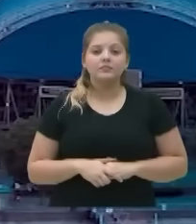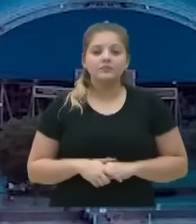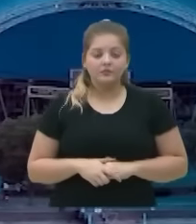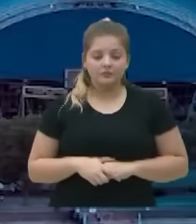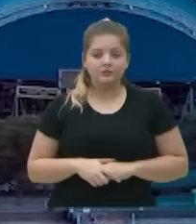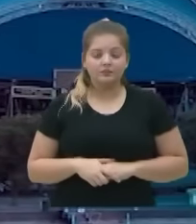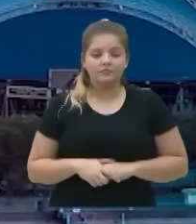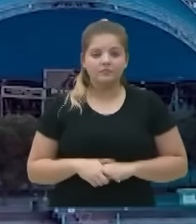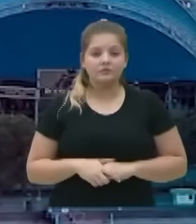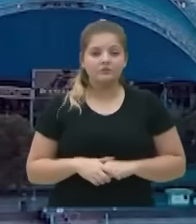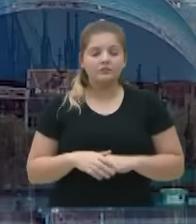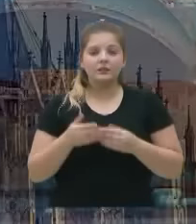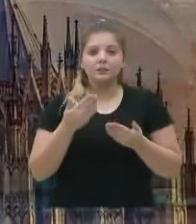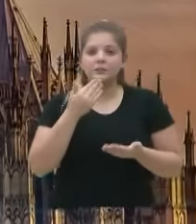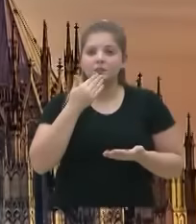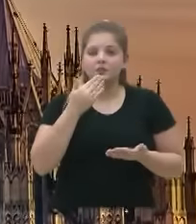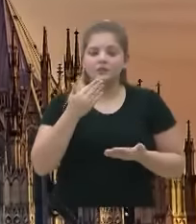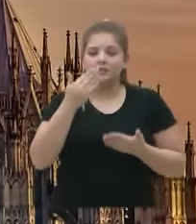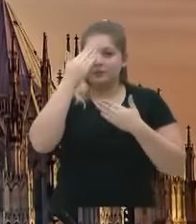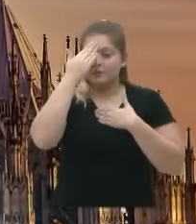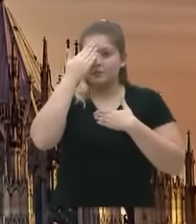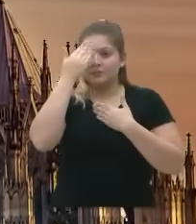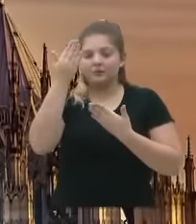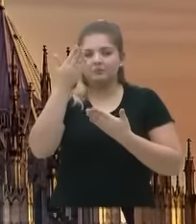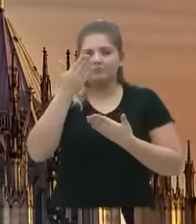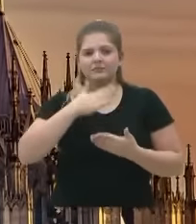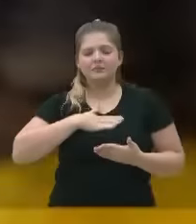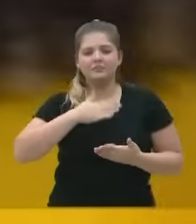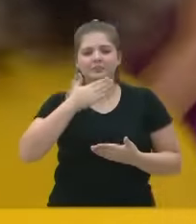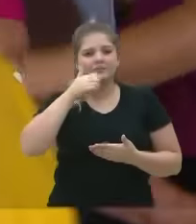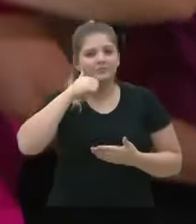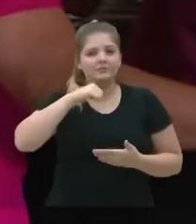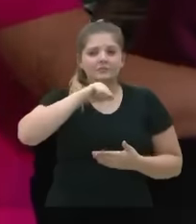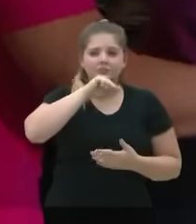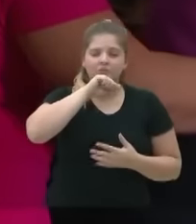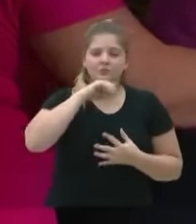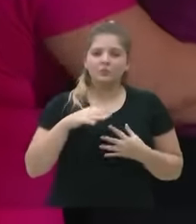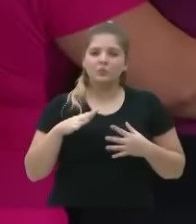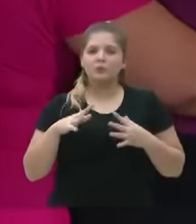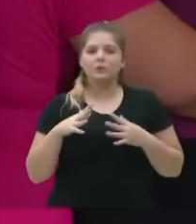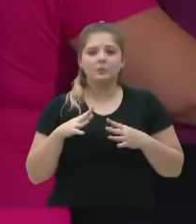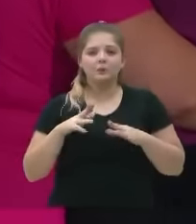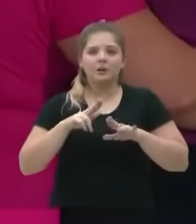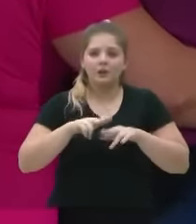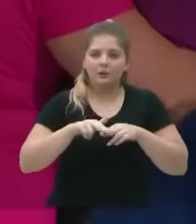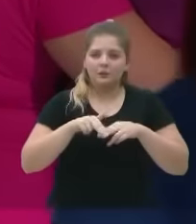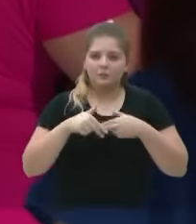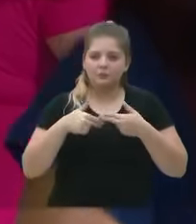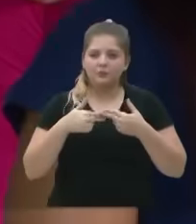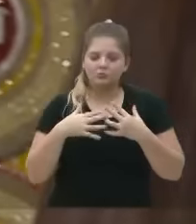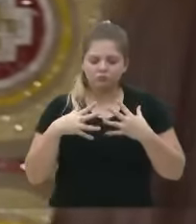419-8753-3300. Vamos pedir: obrigado, minha mãe, por tudo que eu